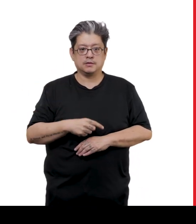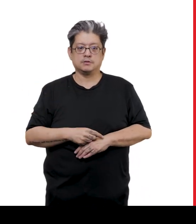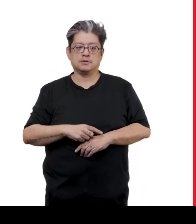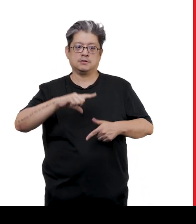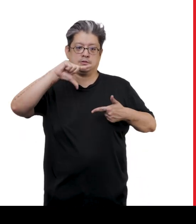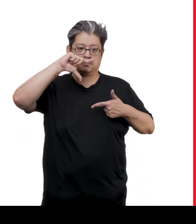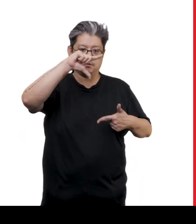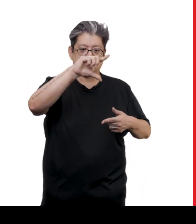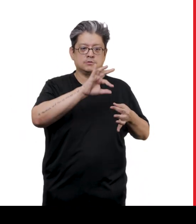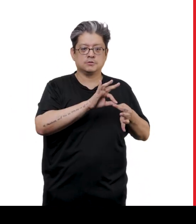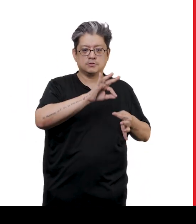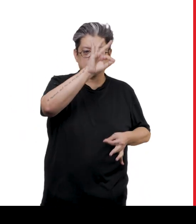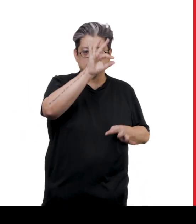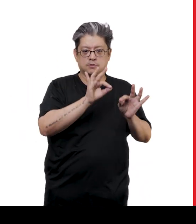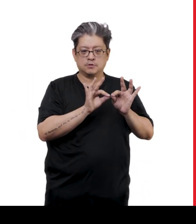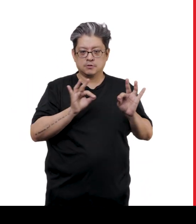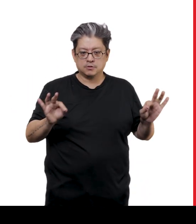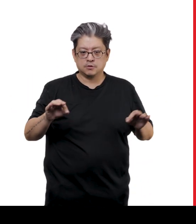74 centímetros,